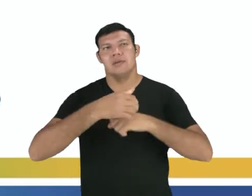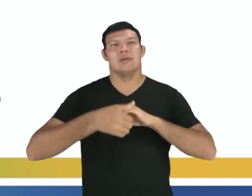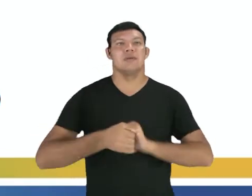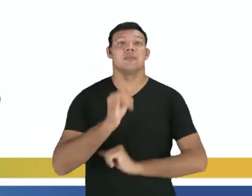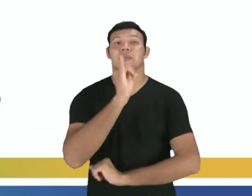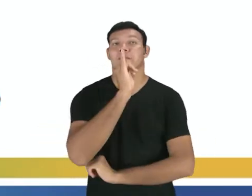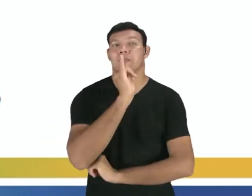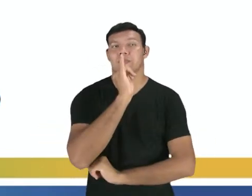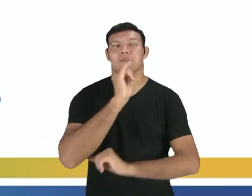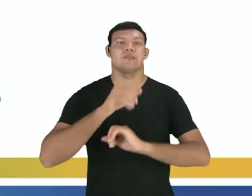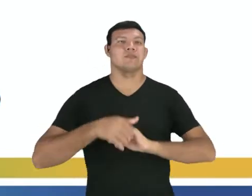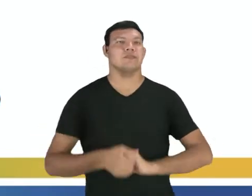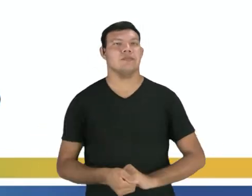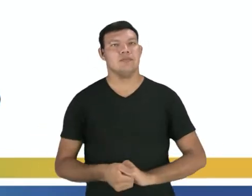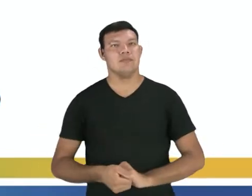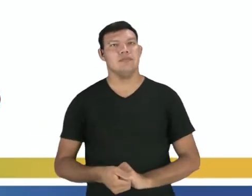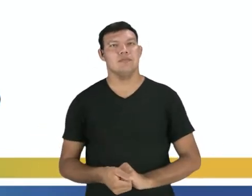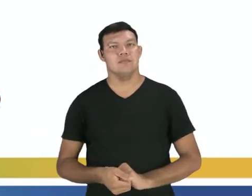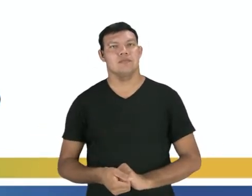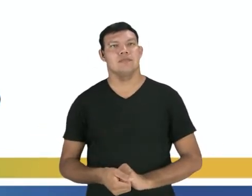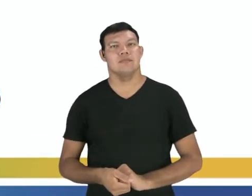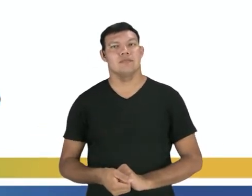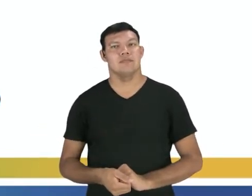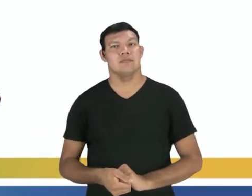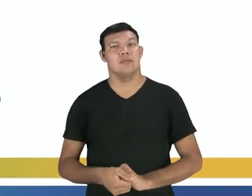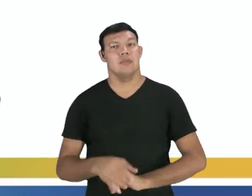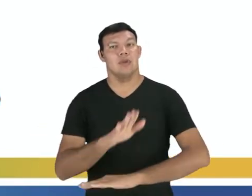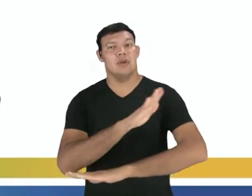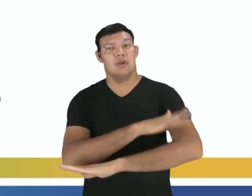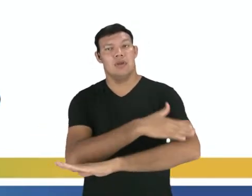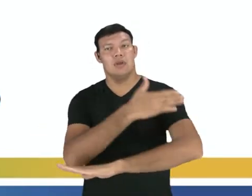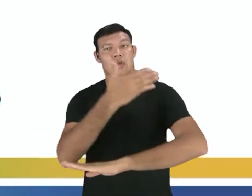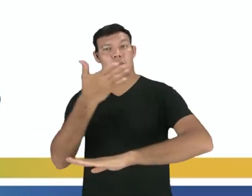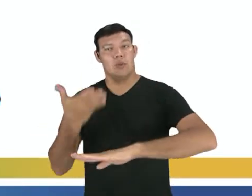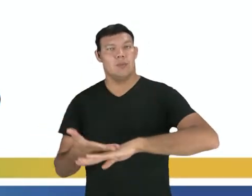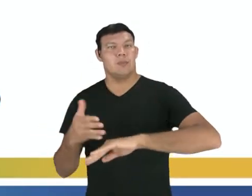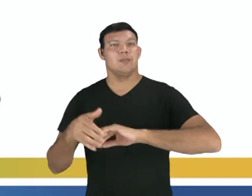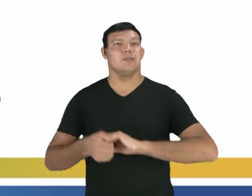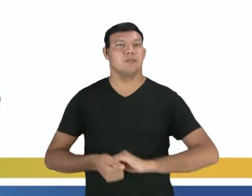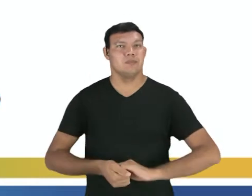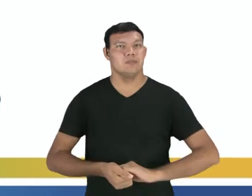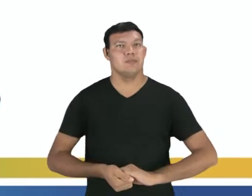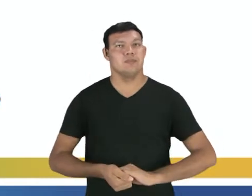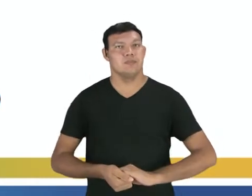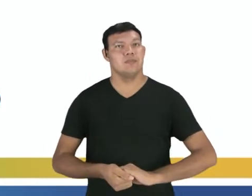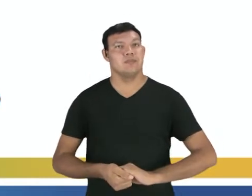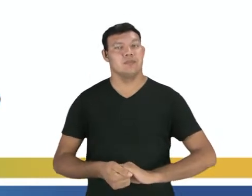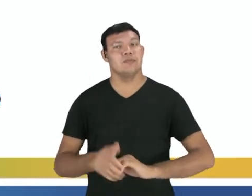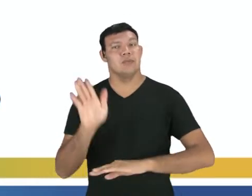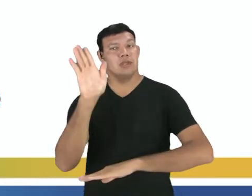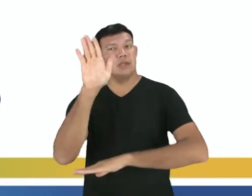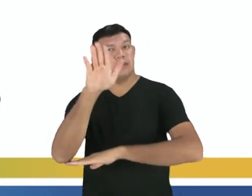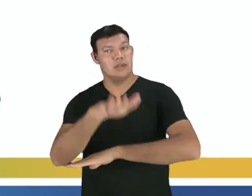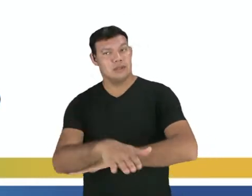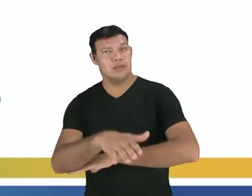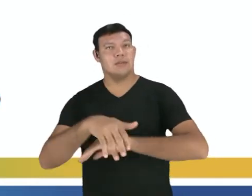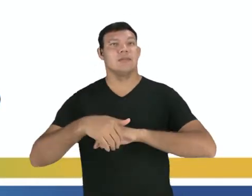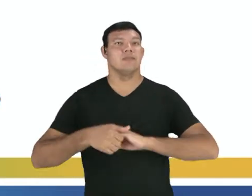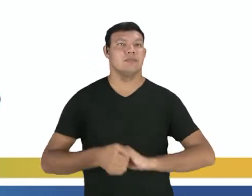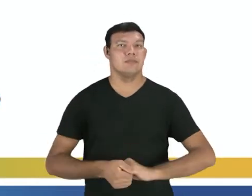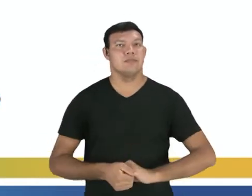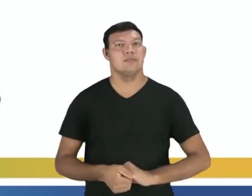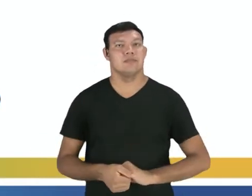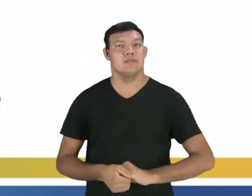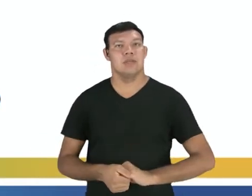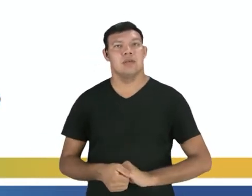por exemplo uma parte do dia in the afternoon de tarde ai